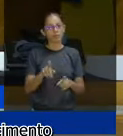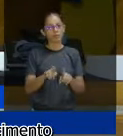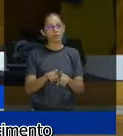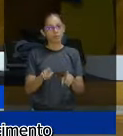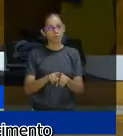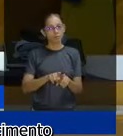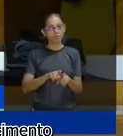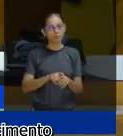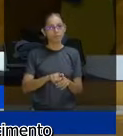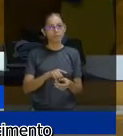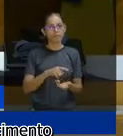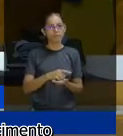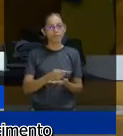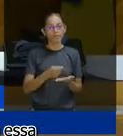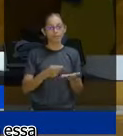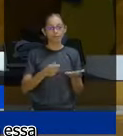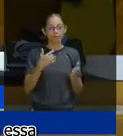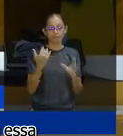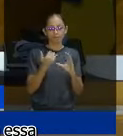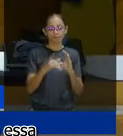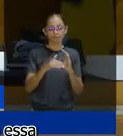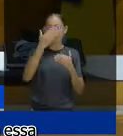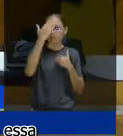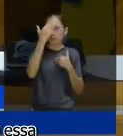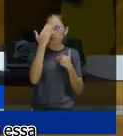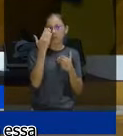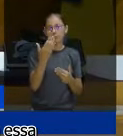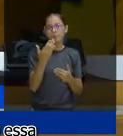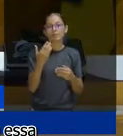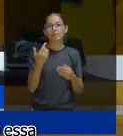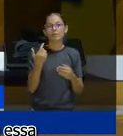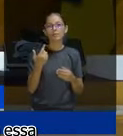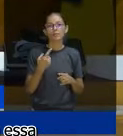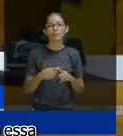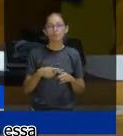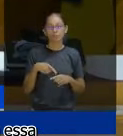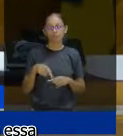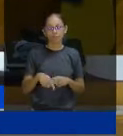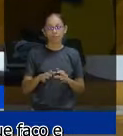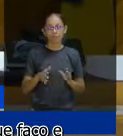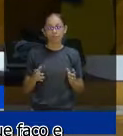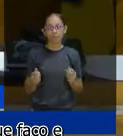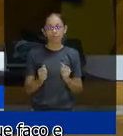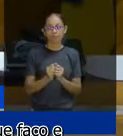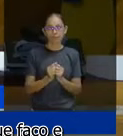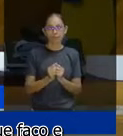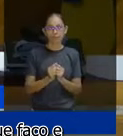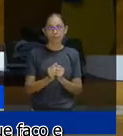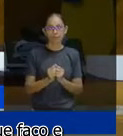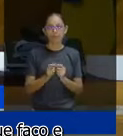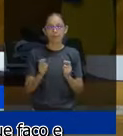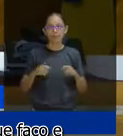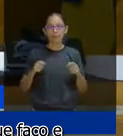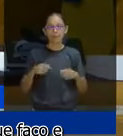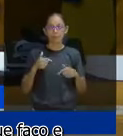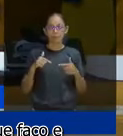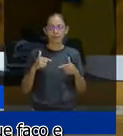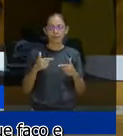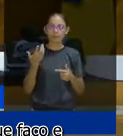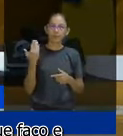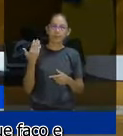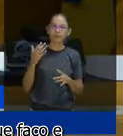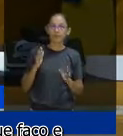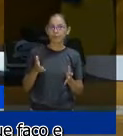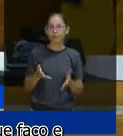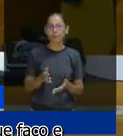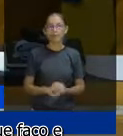agradecimento por tudo aquilo que ele representou em vida para essa nossa justiça. Com essa proposição e comunicação que faço, e aí eu vou